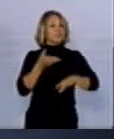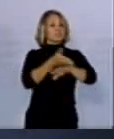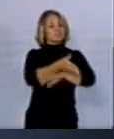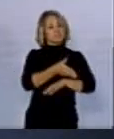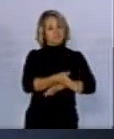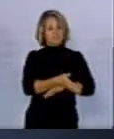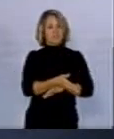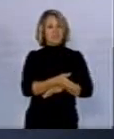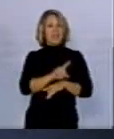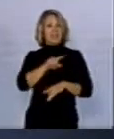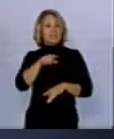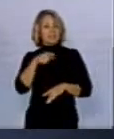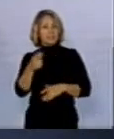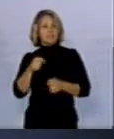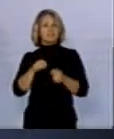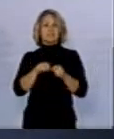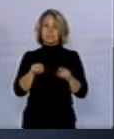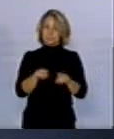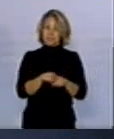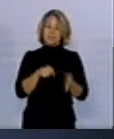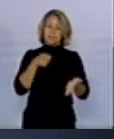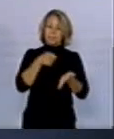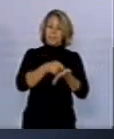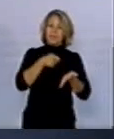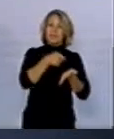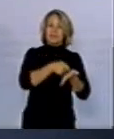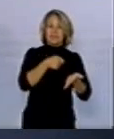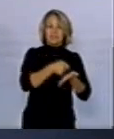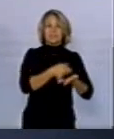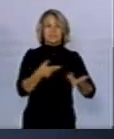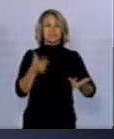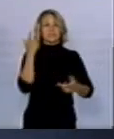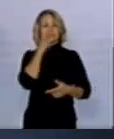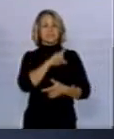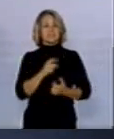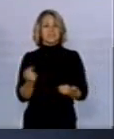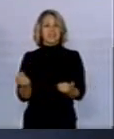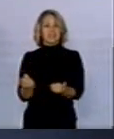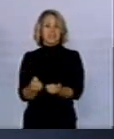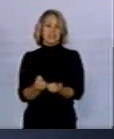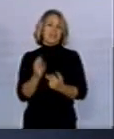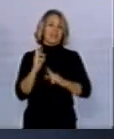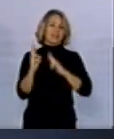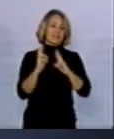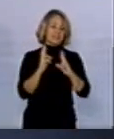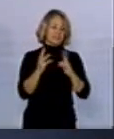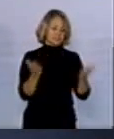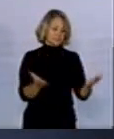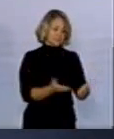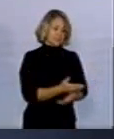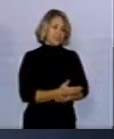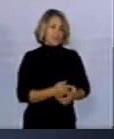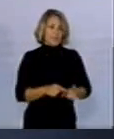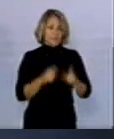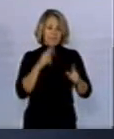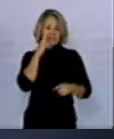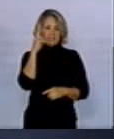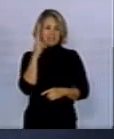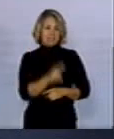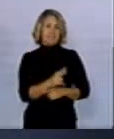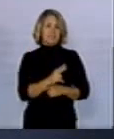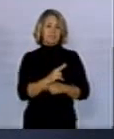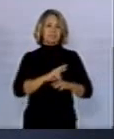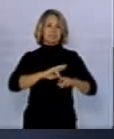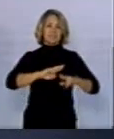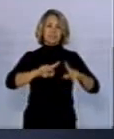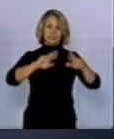mercado e depois ainda fazer os investimentos para construir suas redes. A nossa visão é de que, havendo viabilidade econômica na duplicação